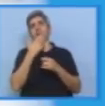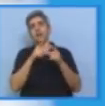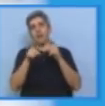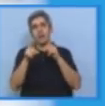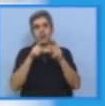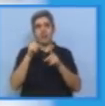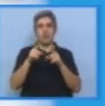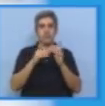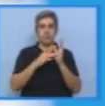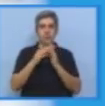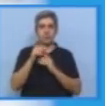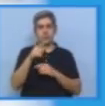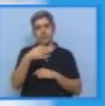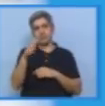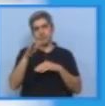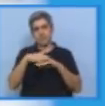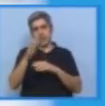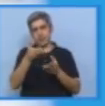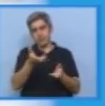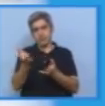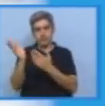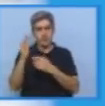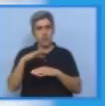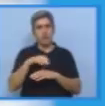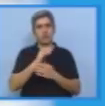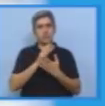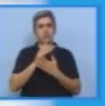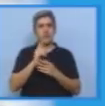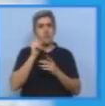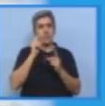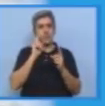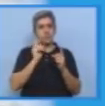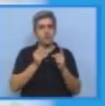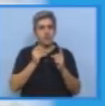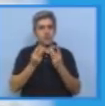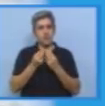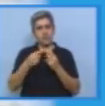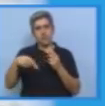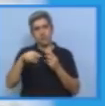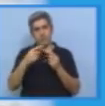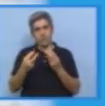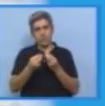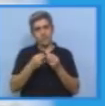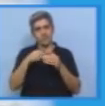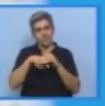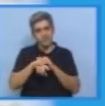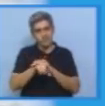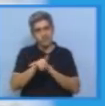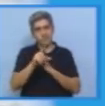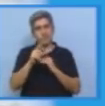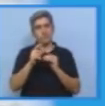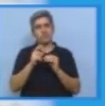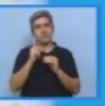Jesus, depois de os ter mandado sair a todos, levando consigo apenas o pai da menina e os que vinham com ele, entrou no local onde jazia a